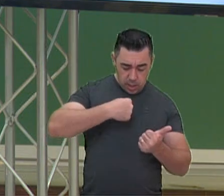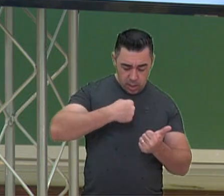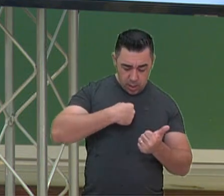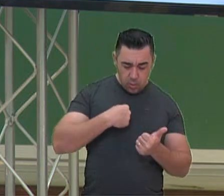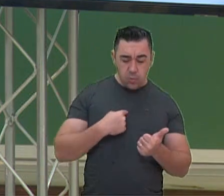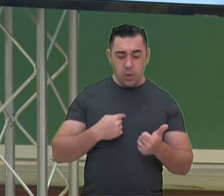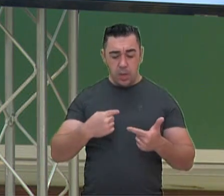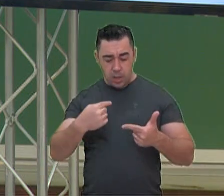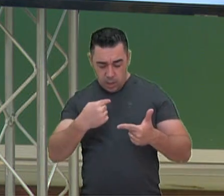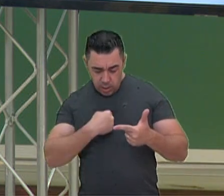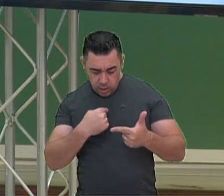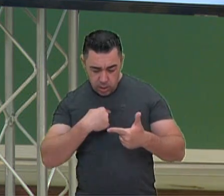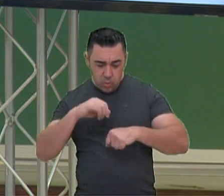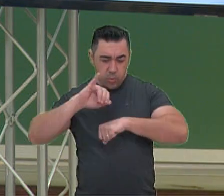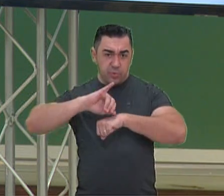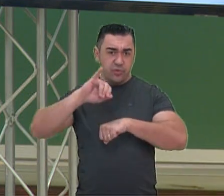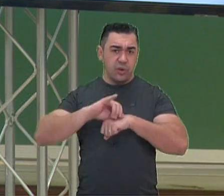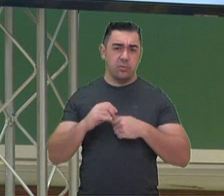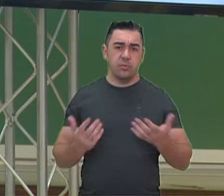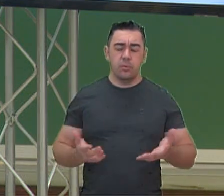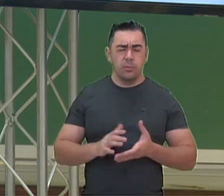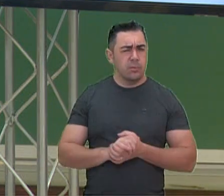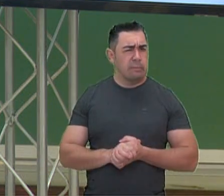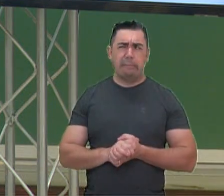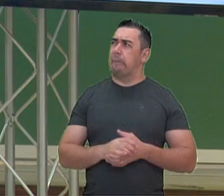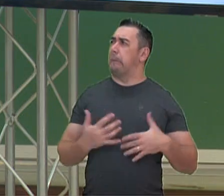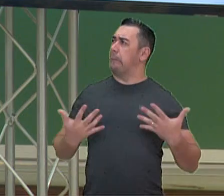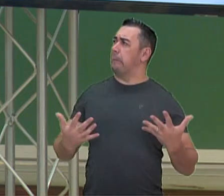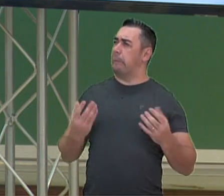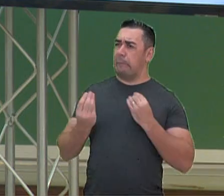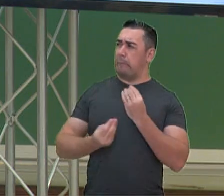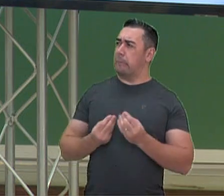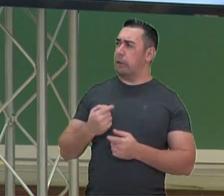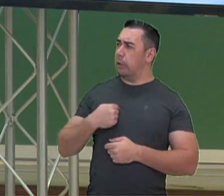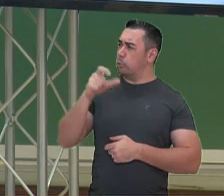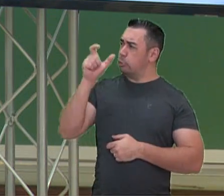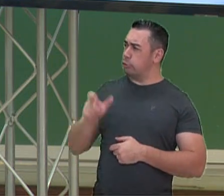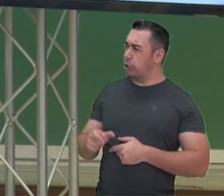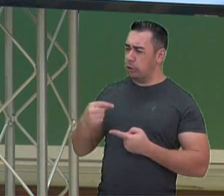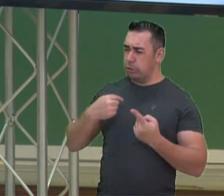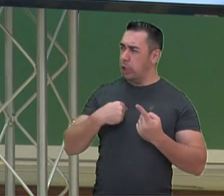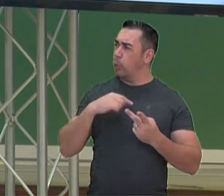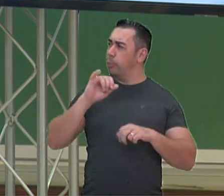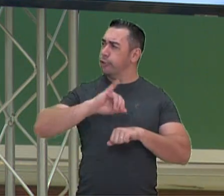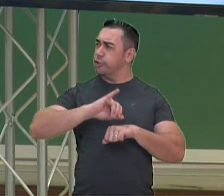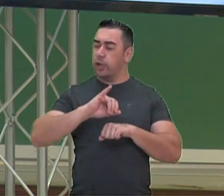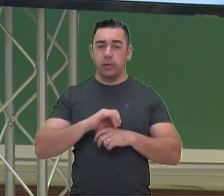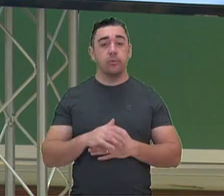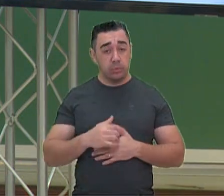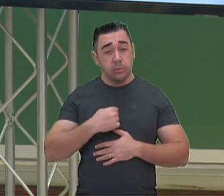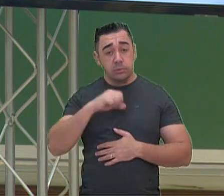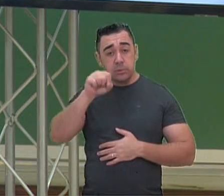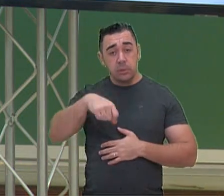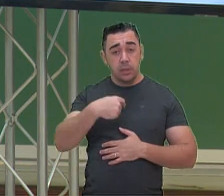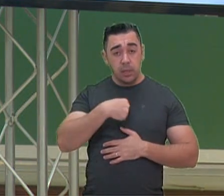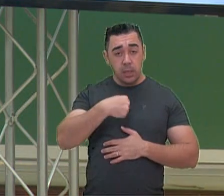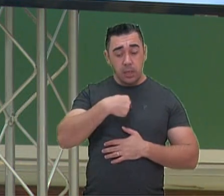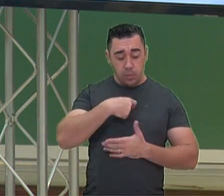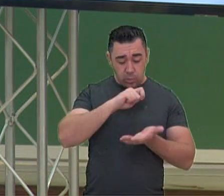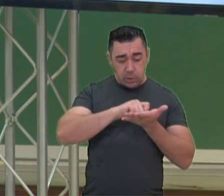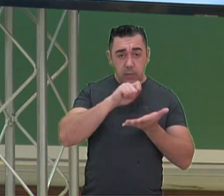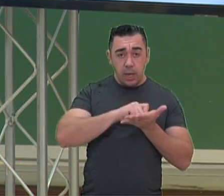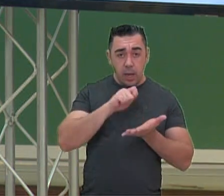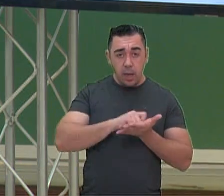e o eu objeto. Credo, professora, que falação difícil. Eu sujeito, eu que